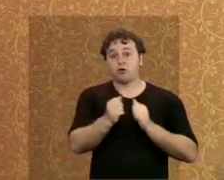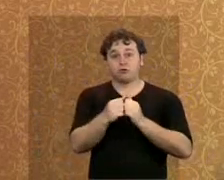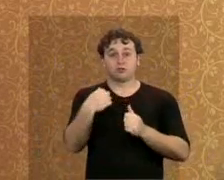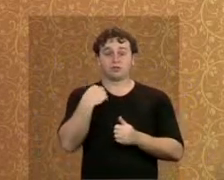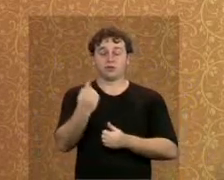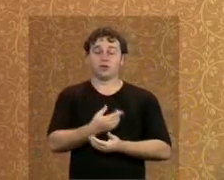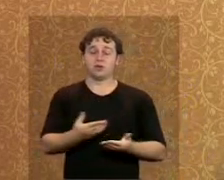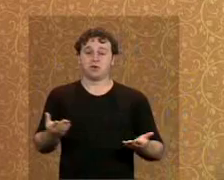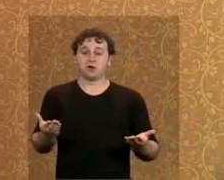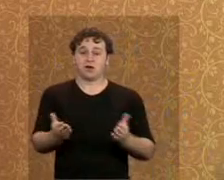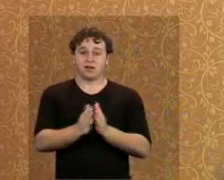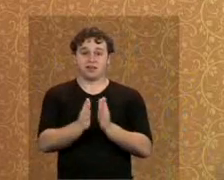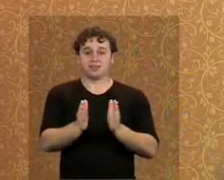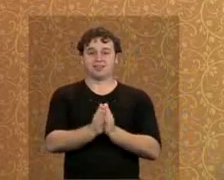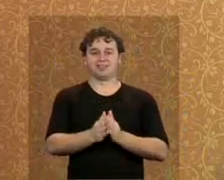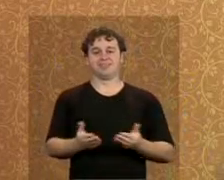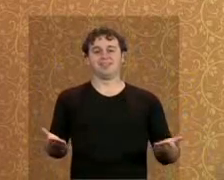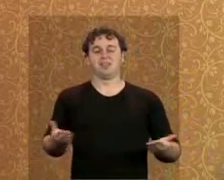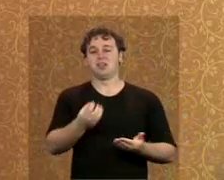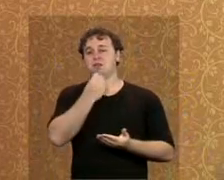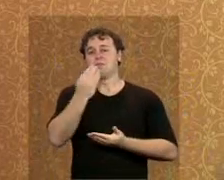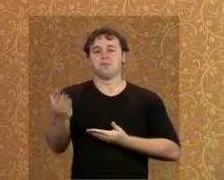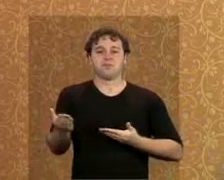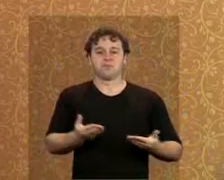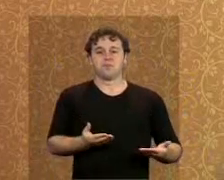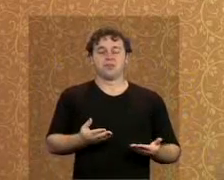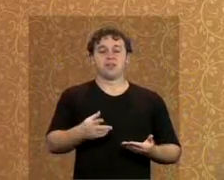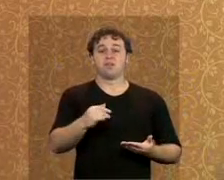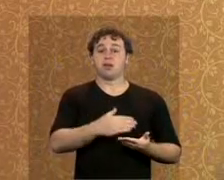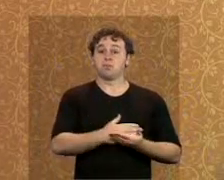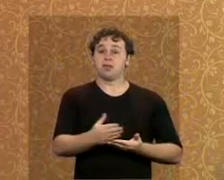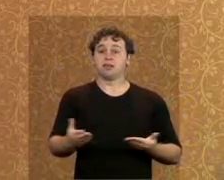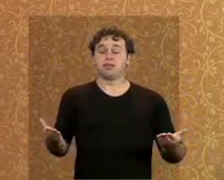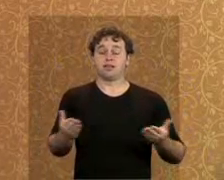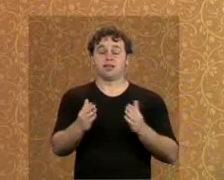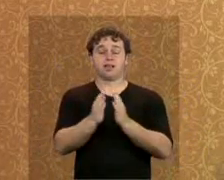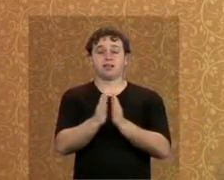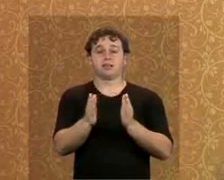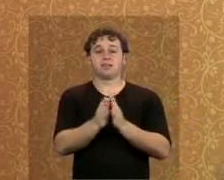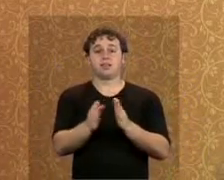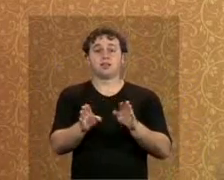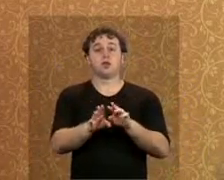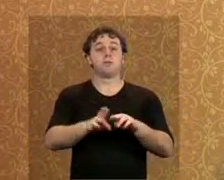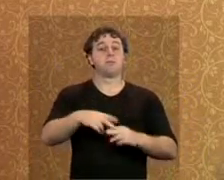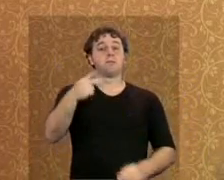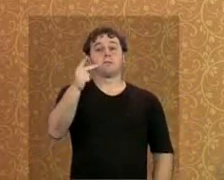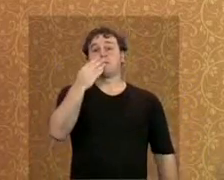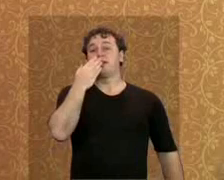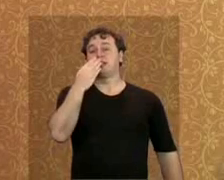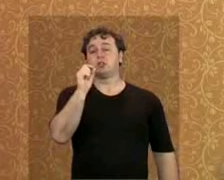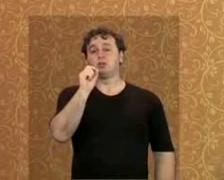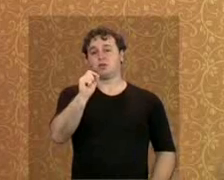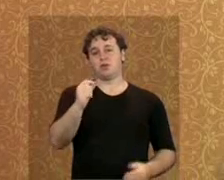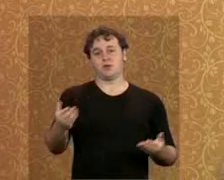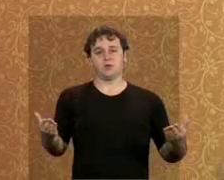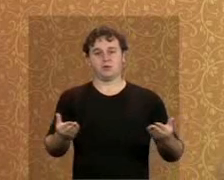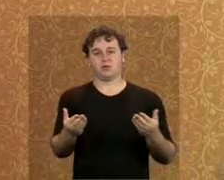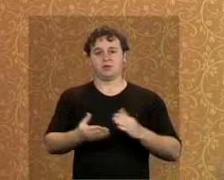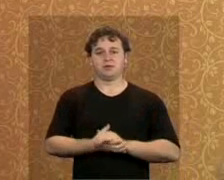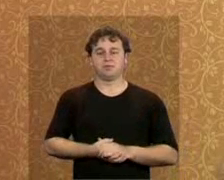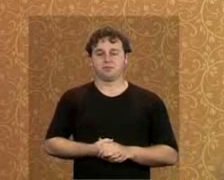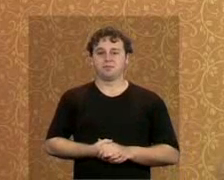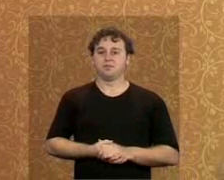eu digo de coração, e seja muito bem-vinda. E a partir de agora, queremos rezar por você. Quais são os seus pedidos, minha